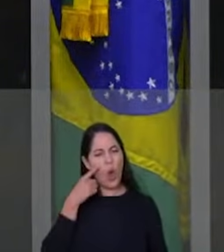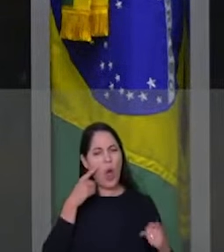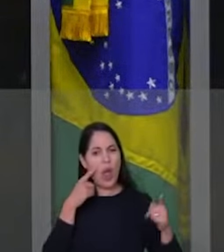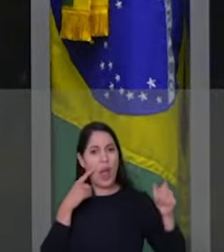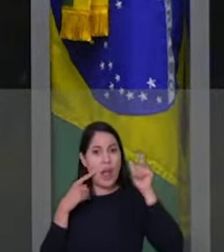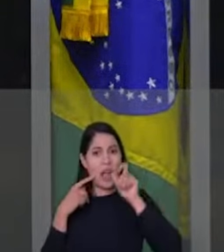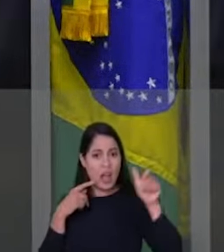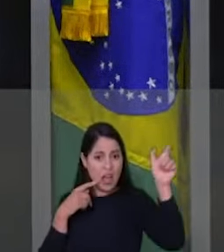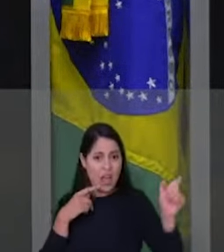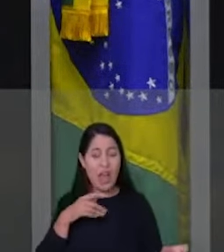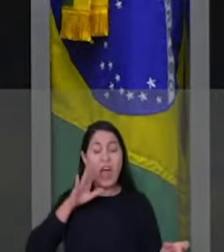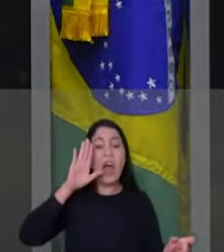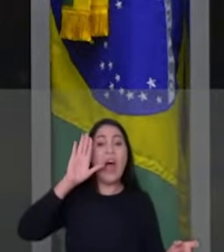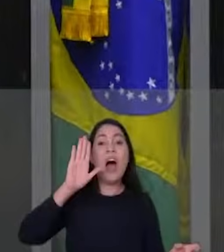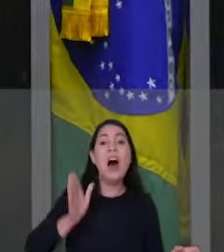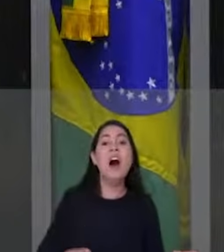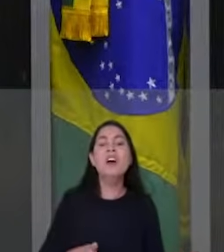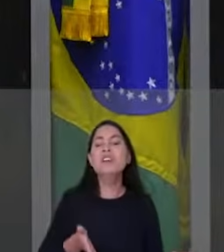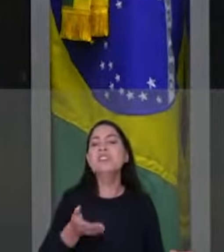condenada,